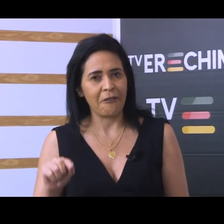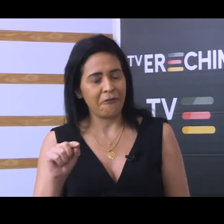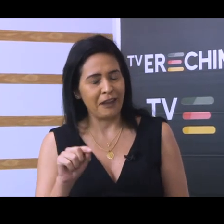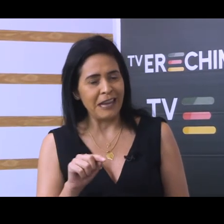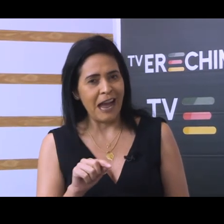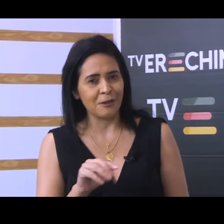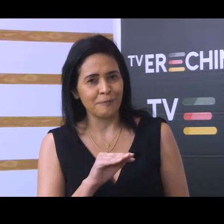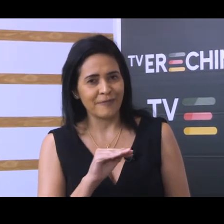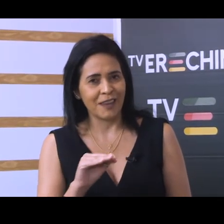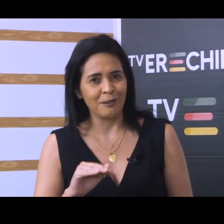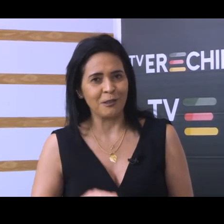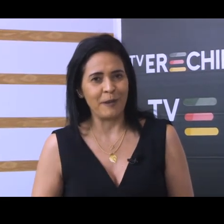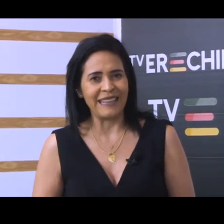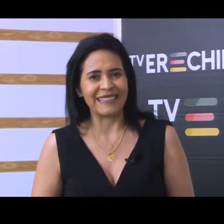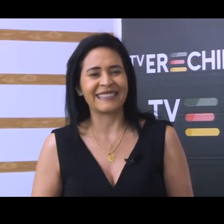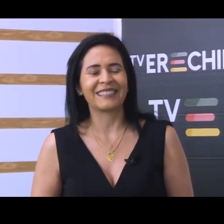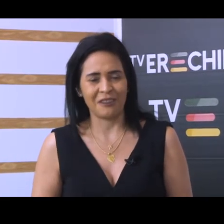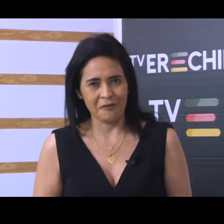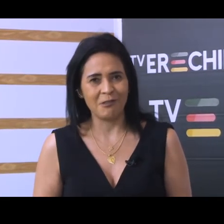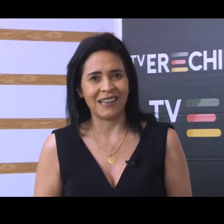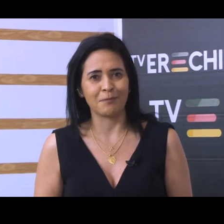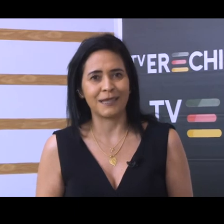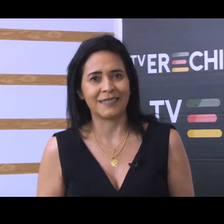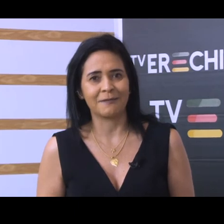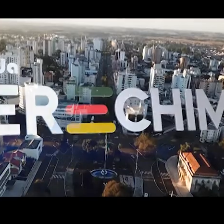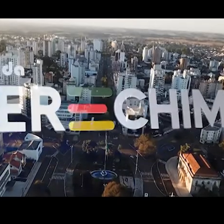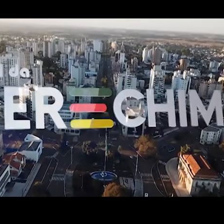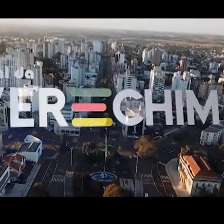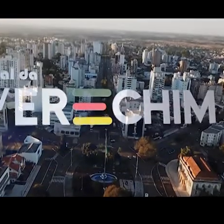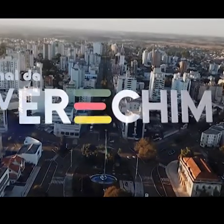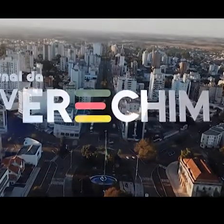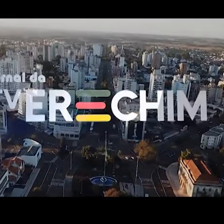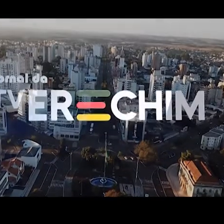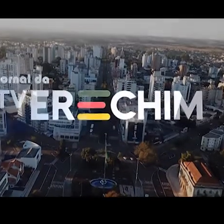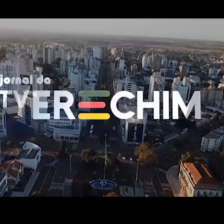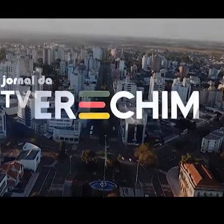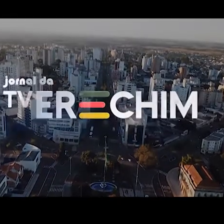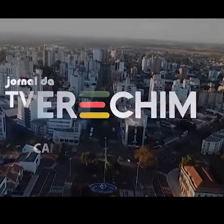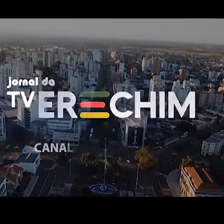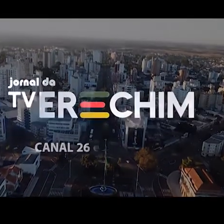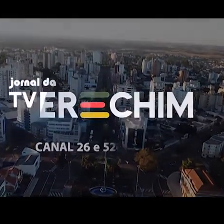quinta-feira que será feriado em todo o país já vou tá bom